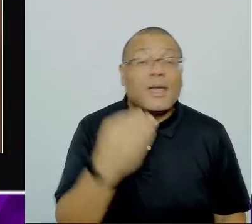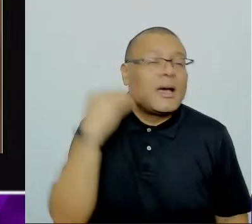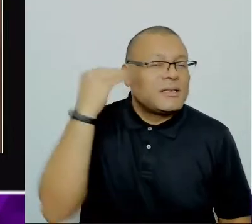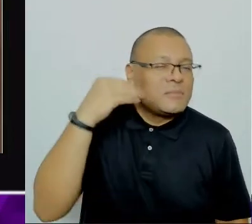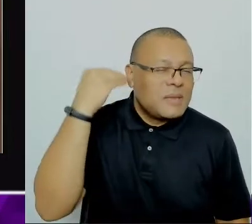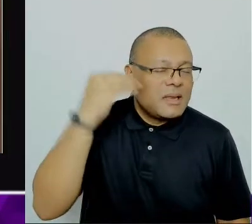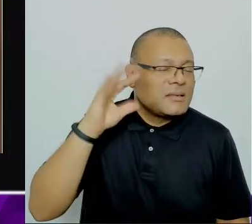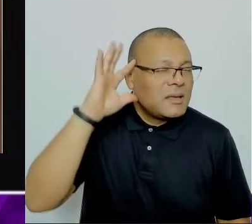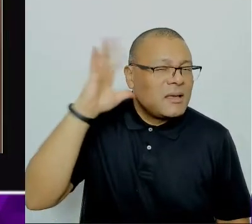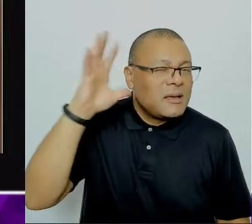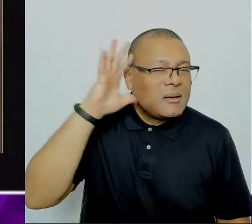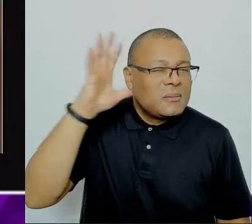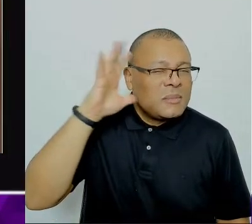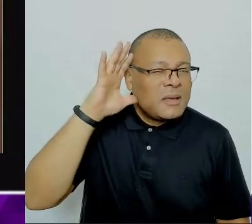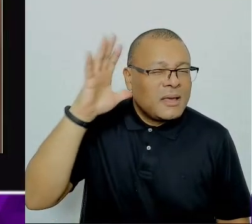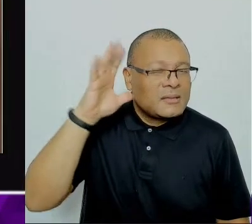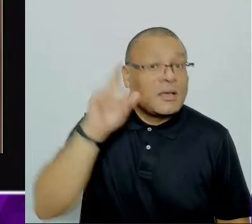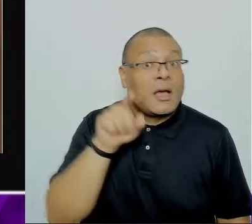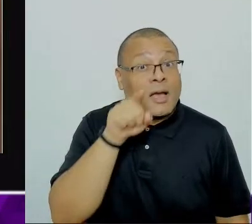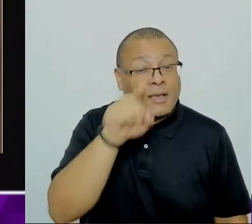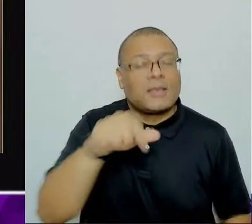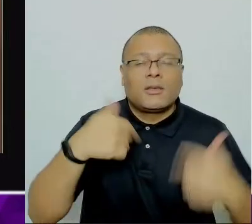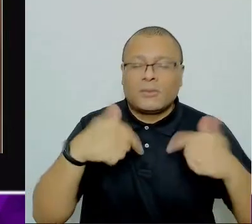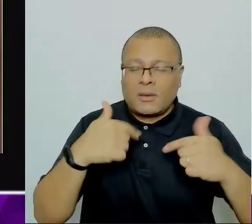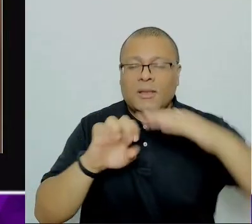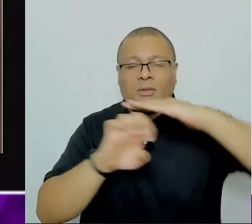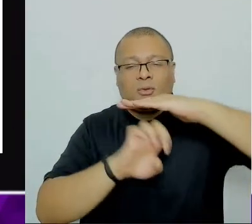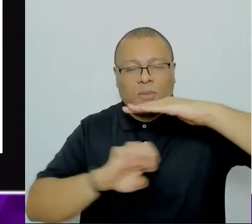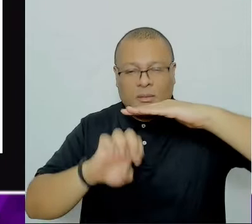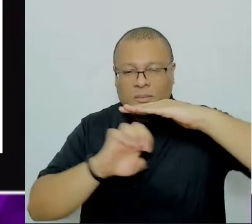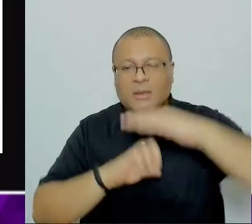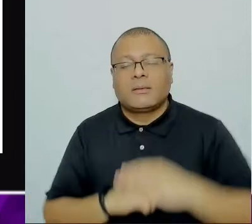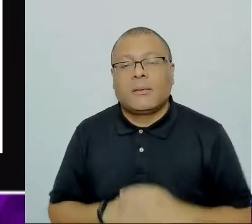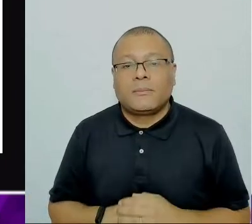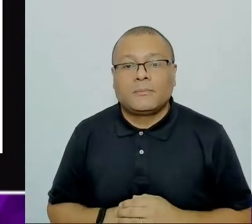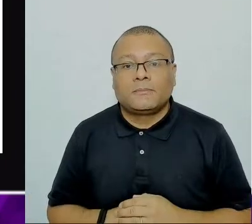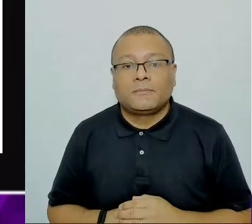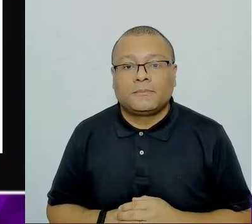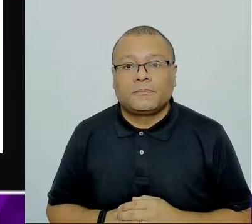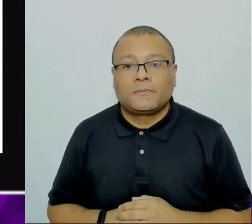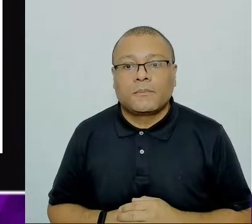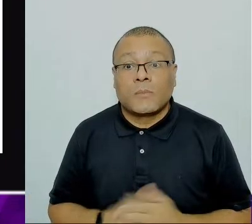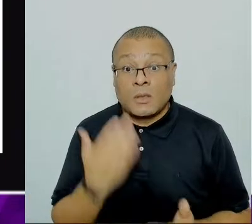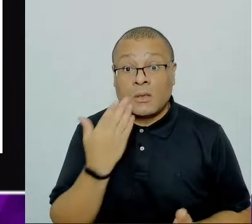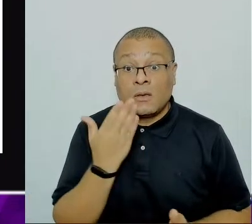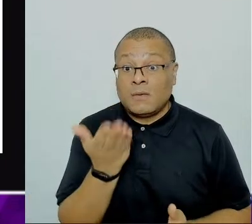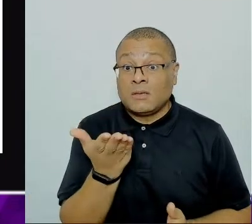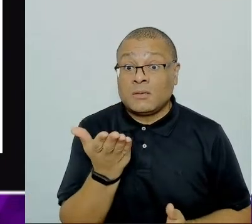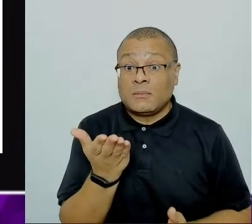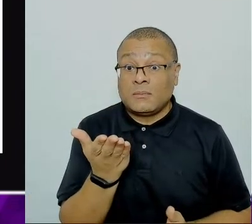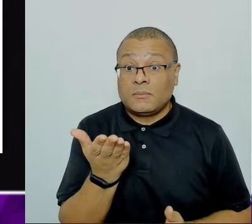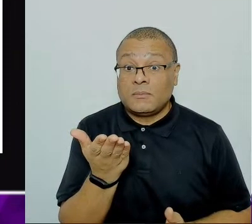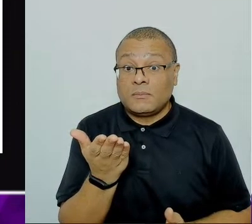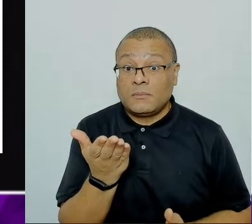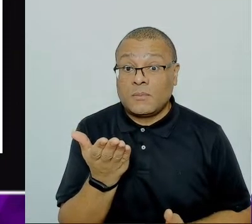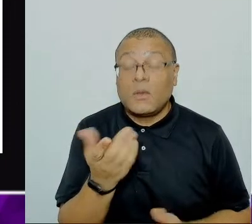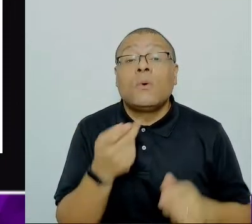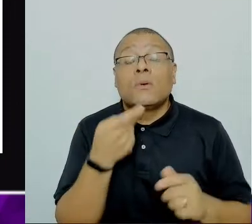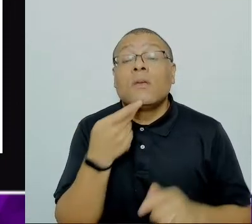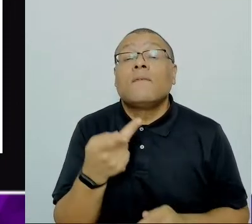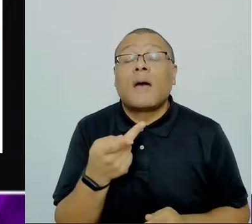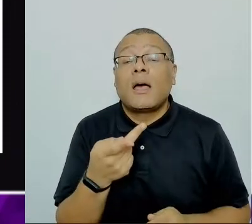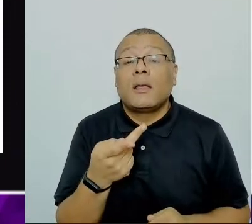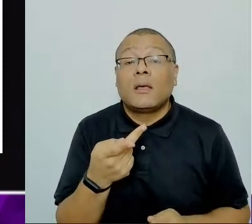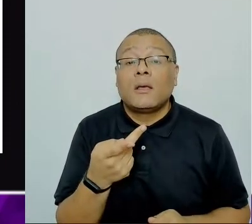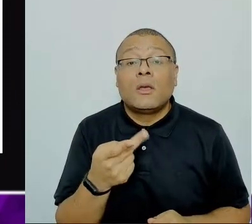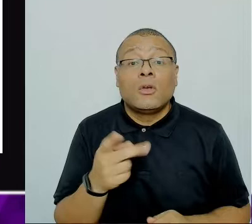Pensa, né? E aí, você que trabalha em uma grande empresa, por exemplo, vejam ali, né? O que ele fala ali? Ó, nós não somos um